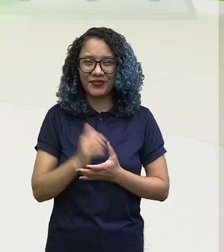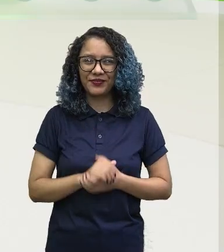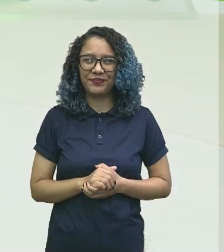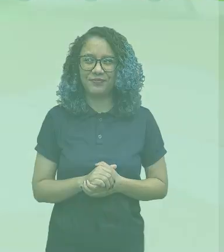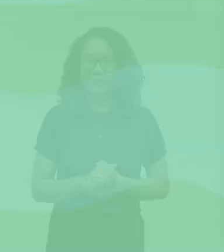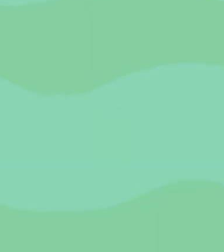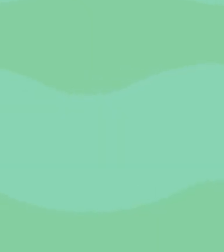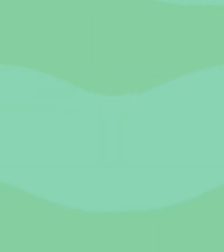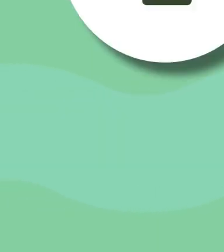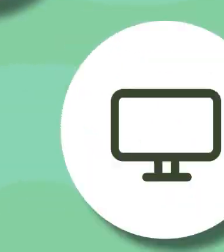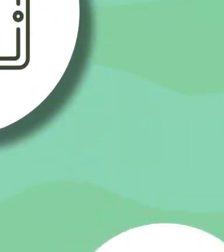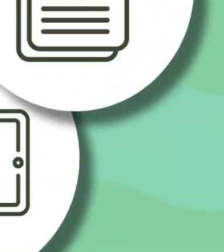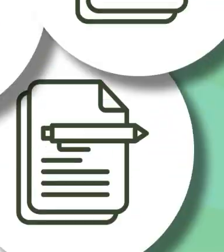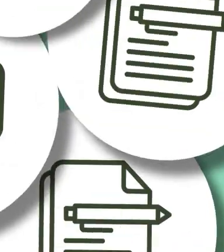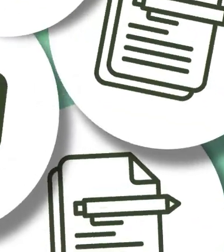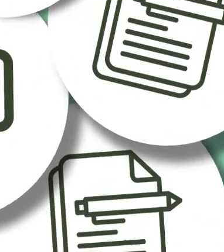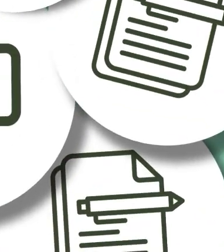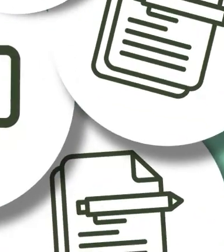aula.